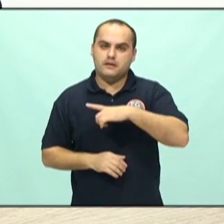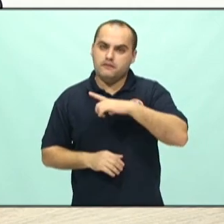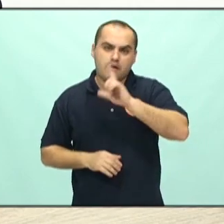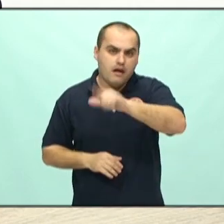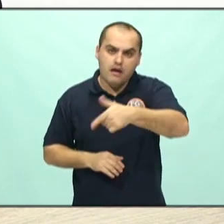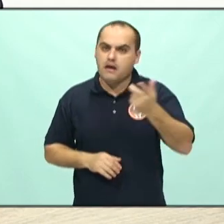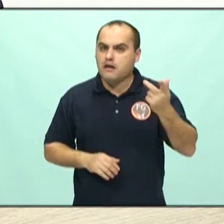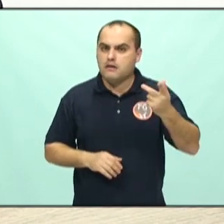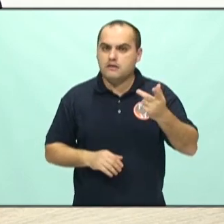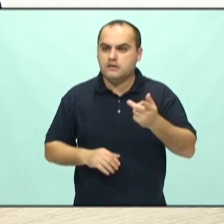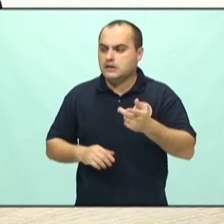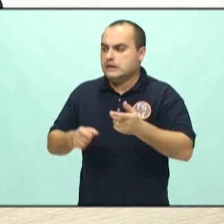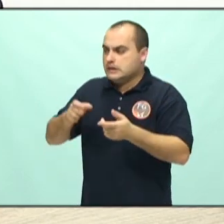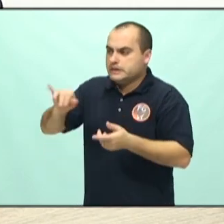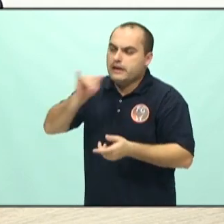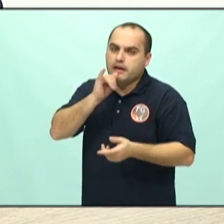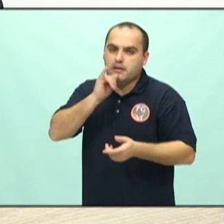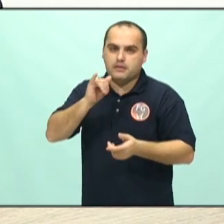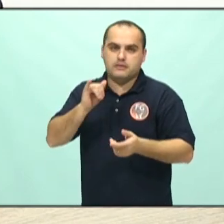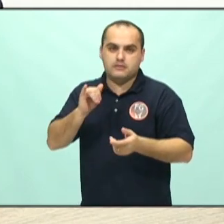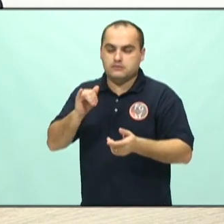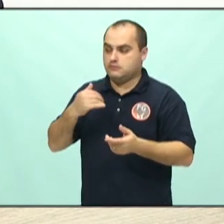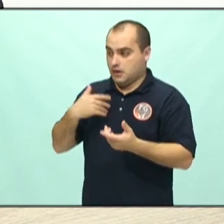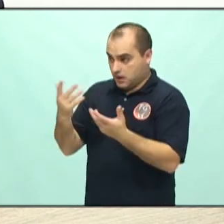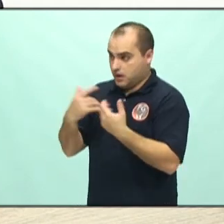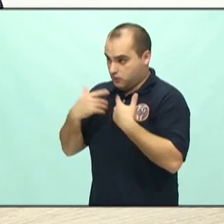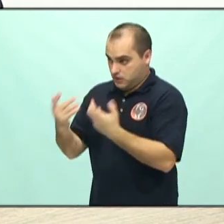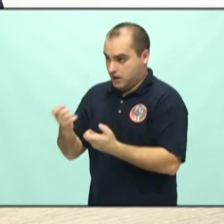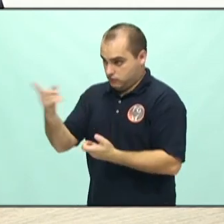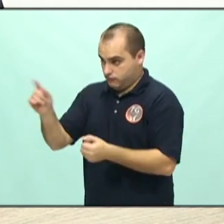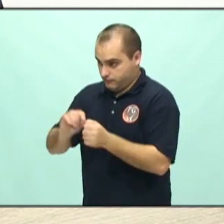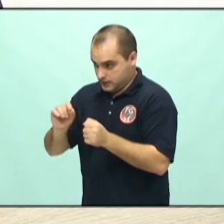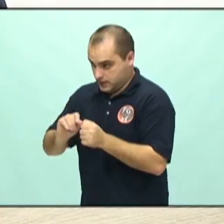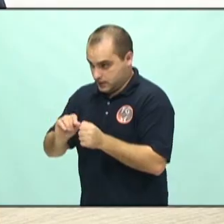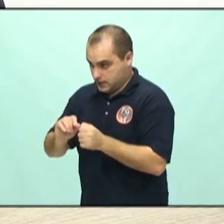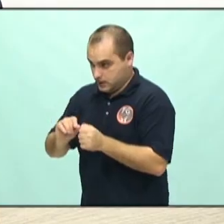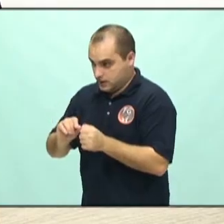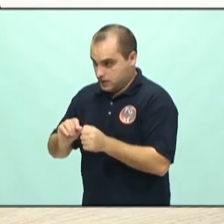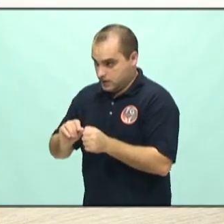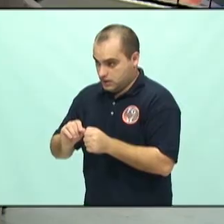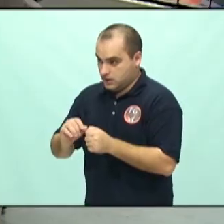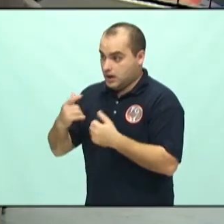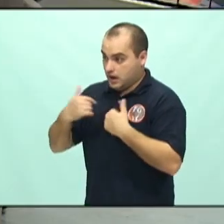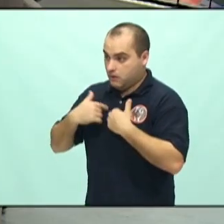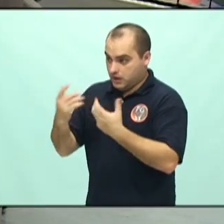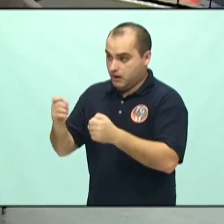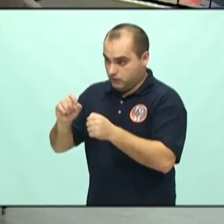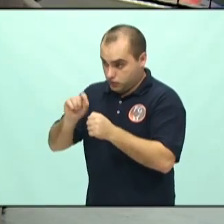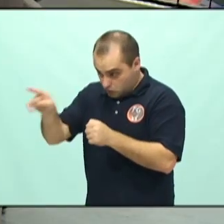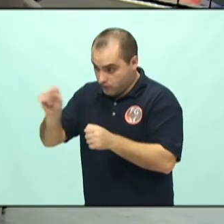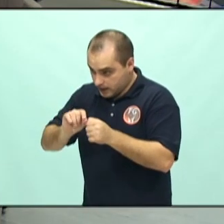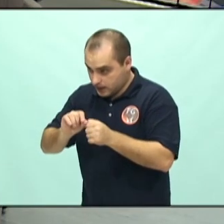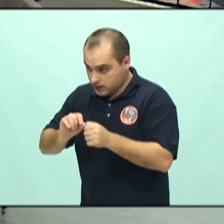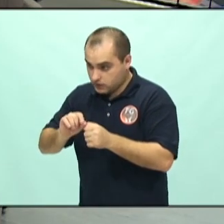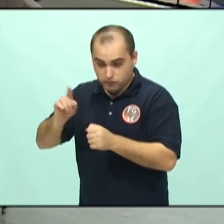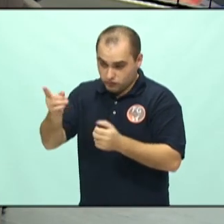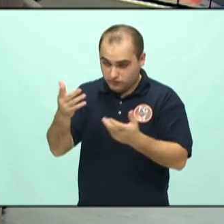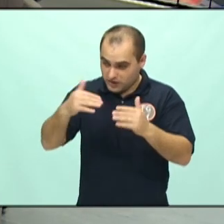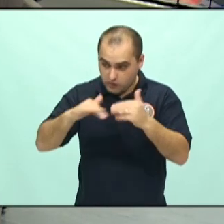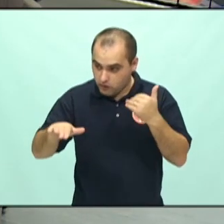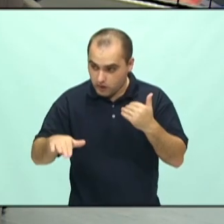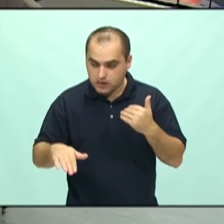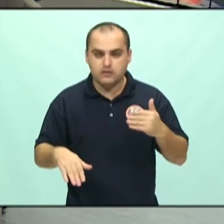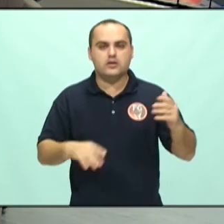punitivo. Não fez o que eu quis, no que eu estou determinando, vai vir uma comissão para dizer que tu não estás com o teu desempenho ruim e